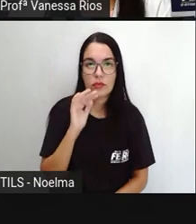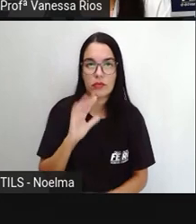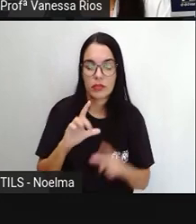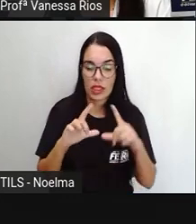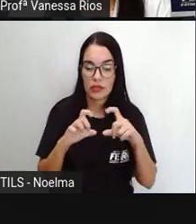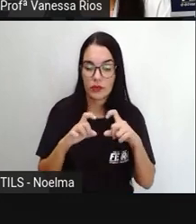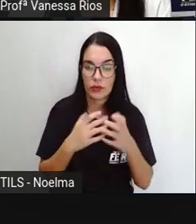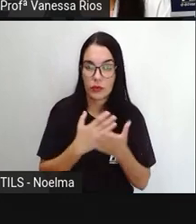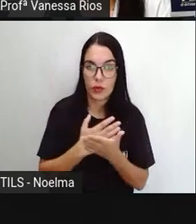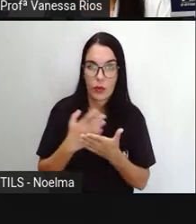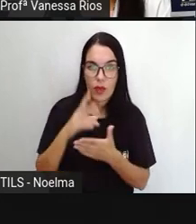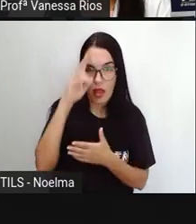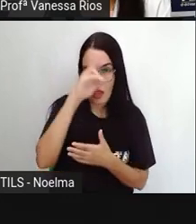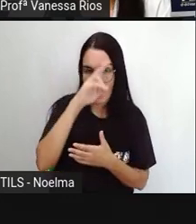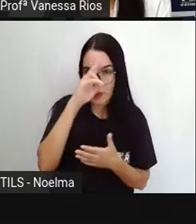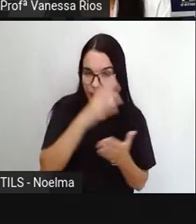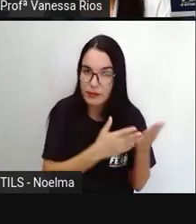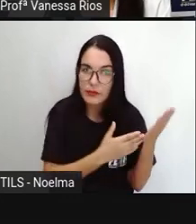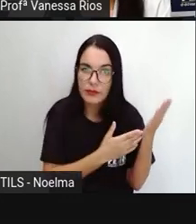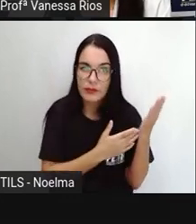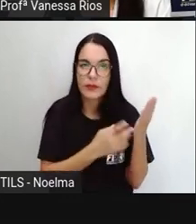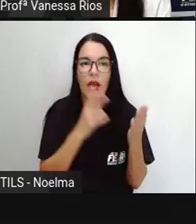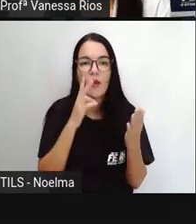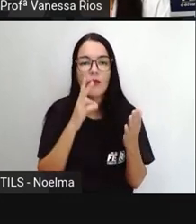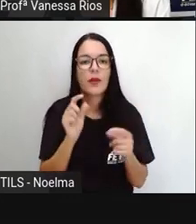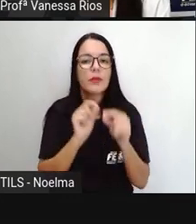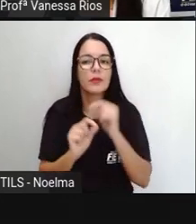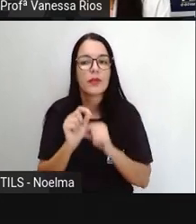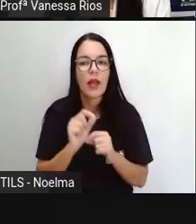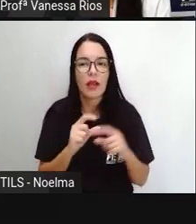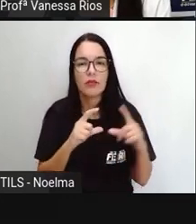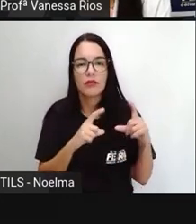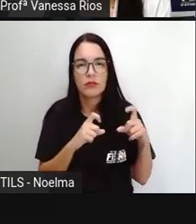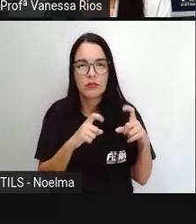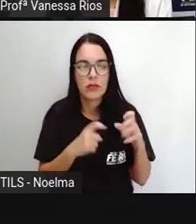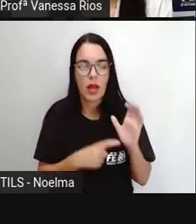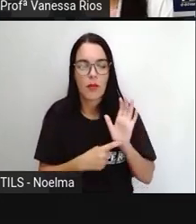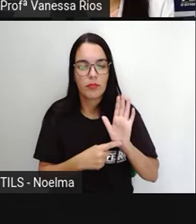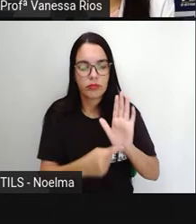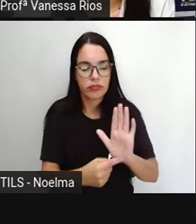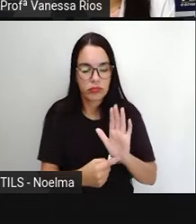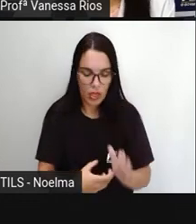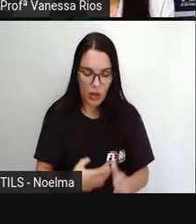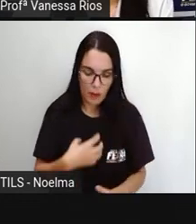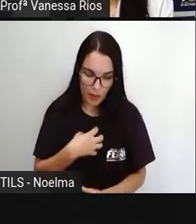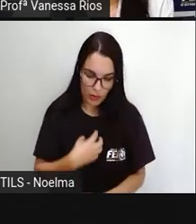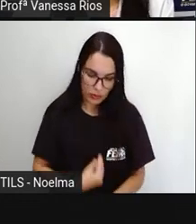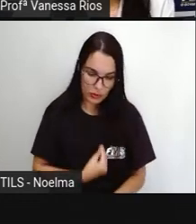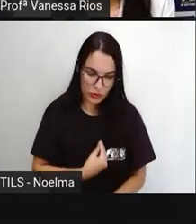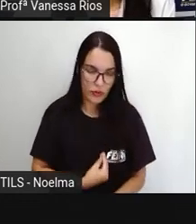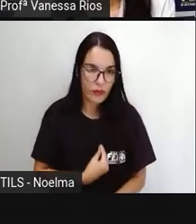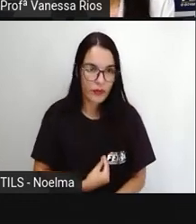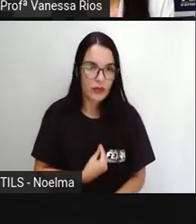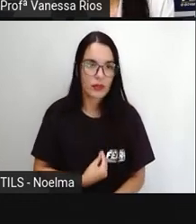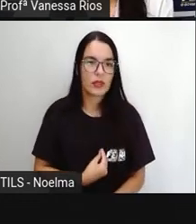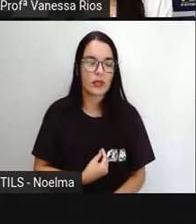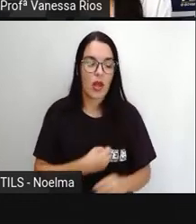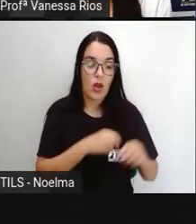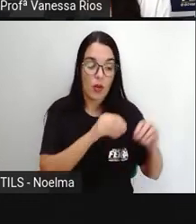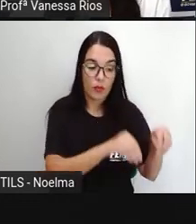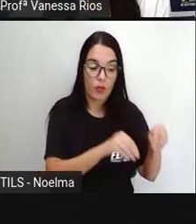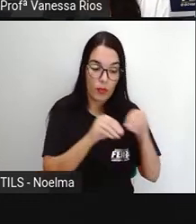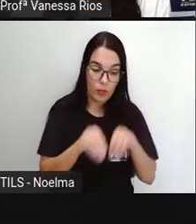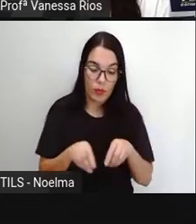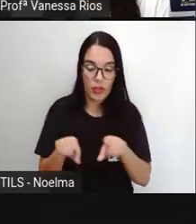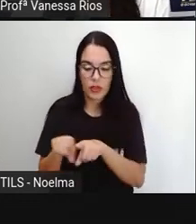imagens? Estão lembrados aí? Nós vimos imagens aí retratando o modo de vida do nomadismo e também